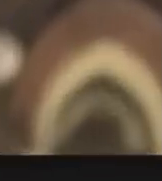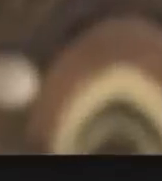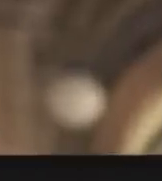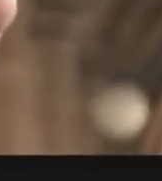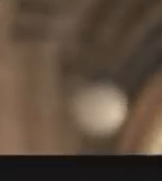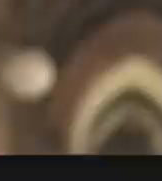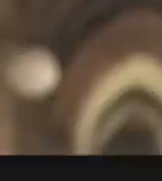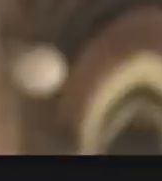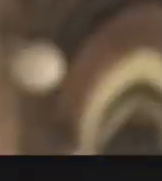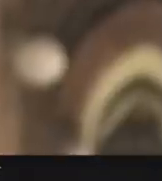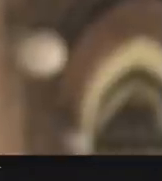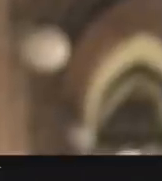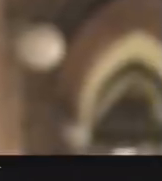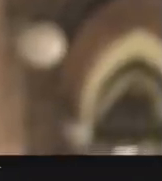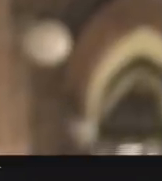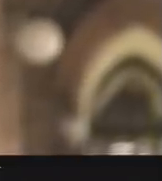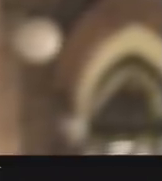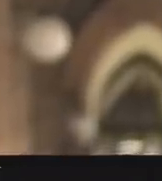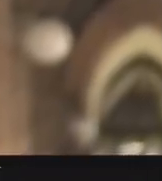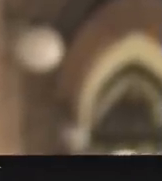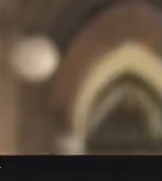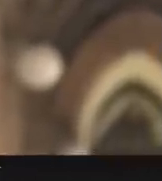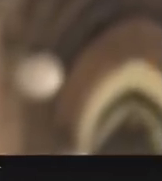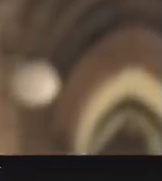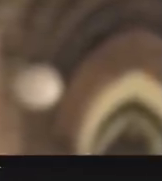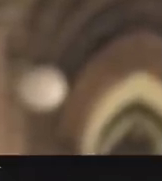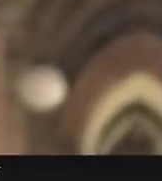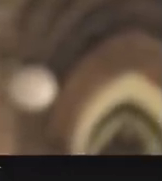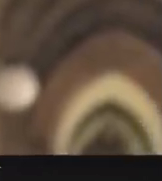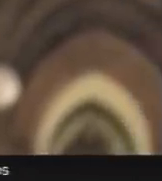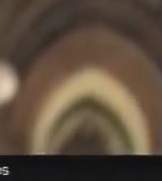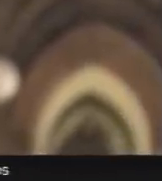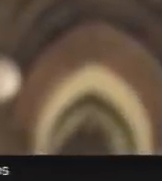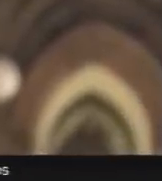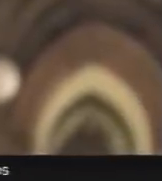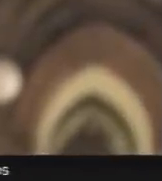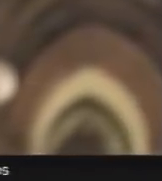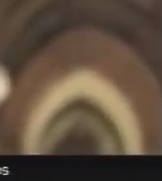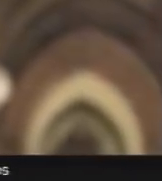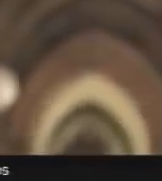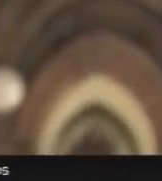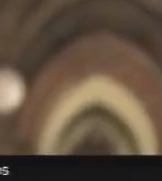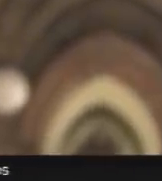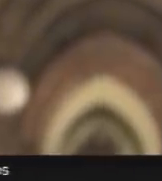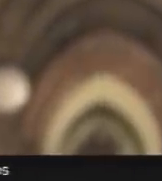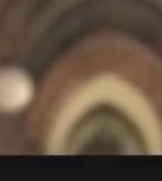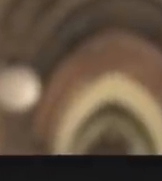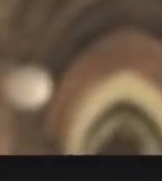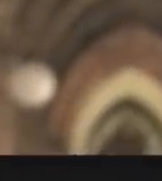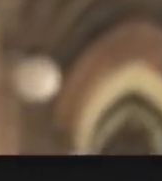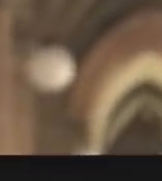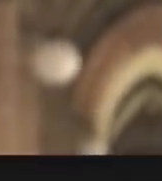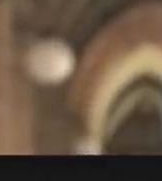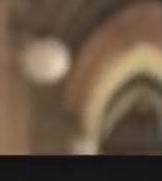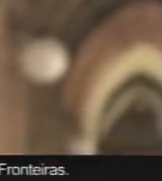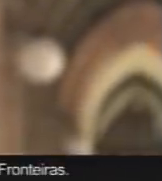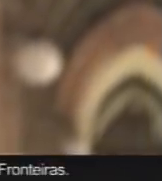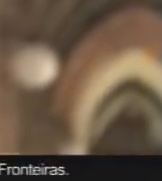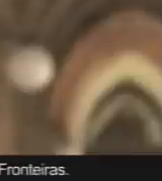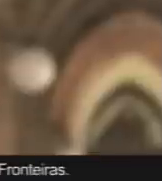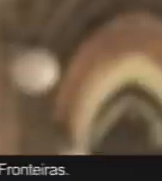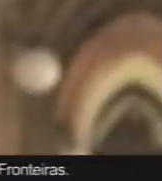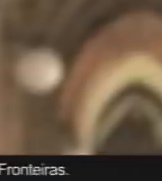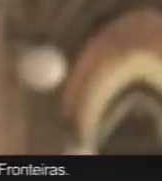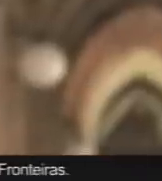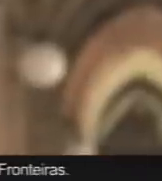Espero da vida? Atualmente eu tô esperando pra saber se eu vou ou não estudar nos Estados Unidos. Por 6 meses ou 1 ano, fiquei de